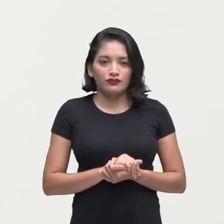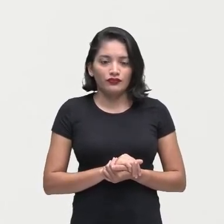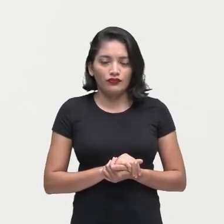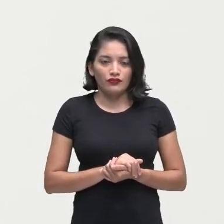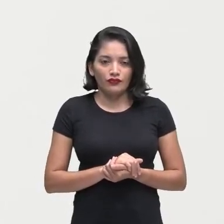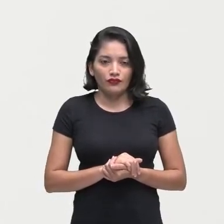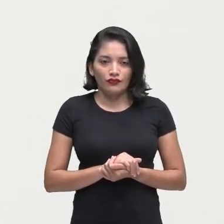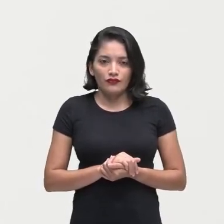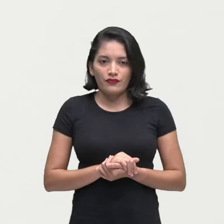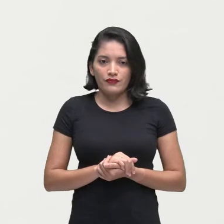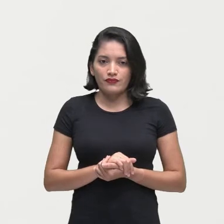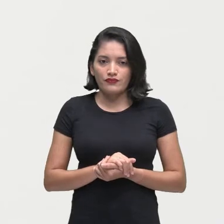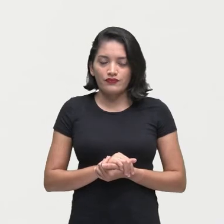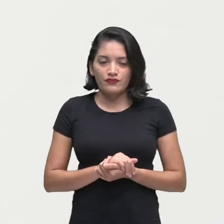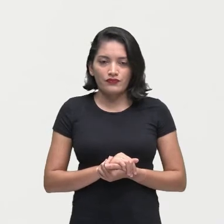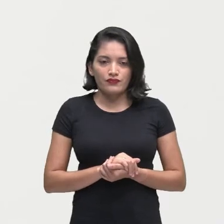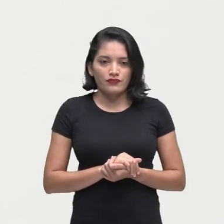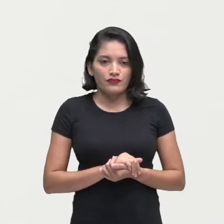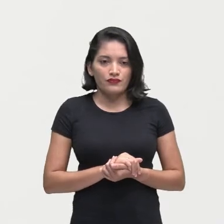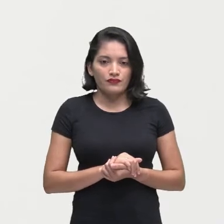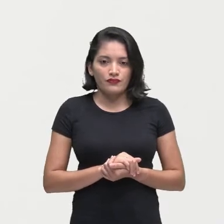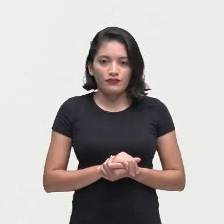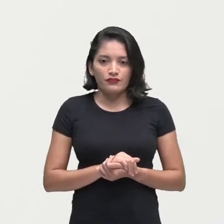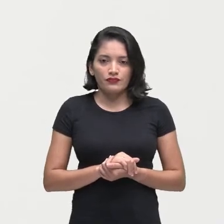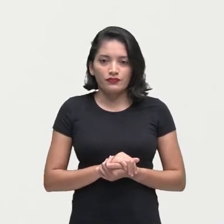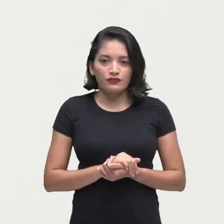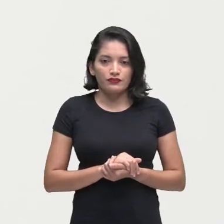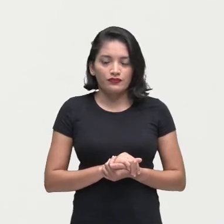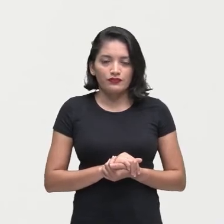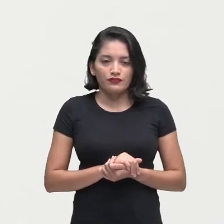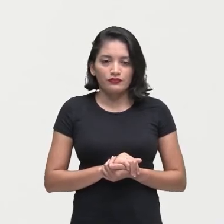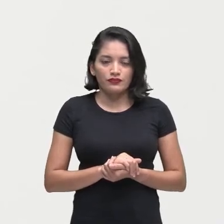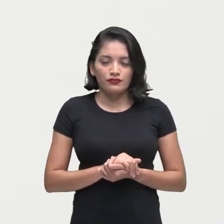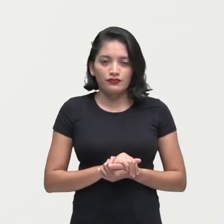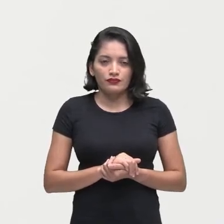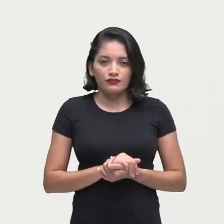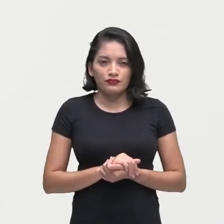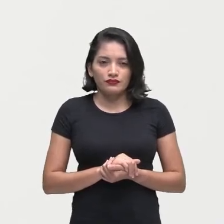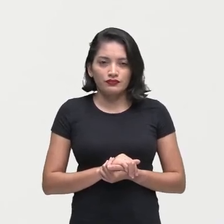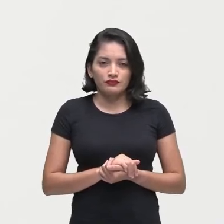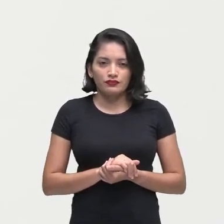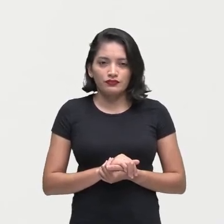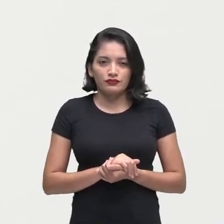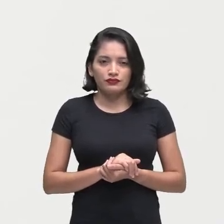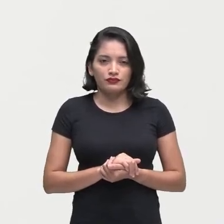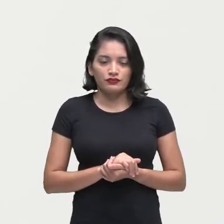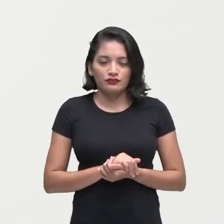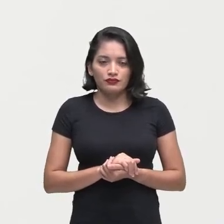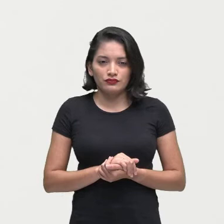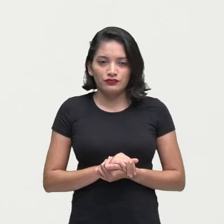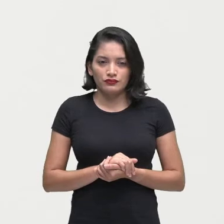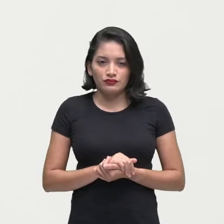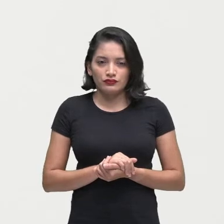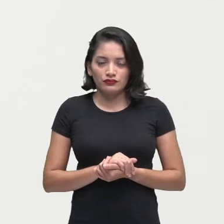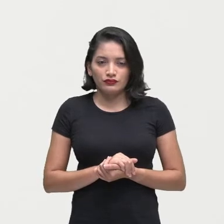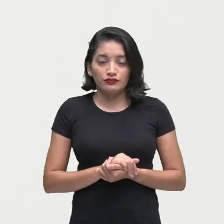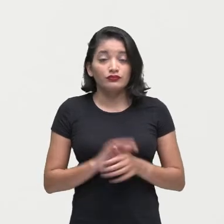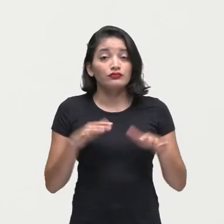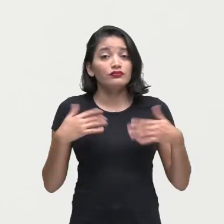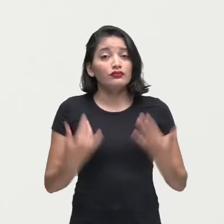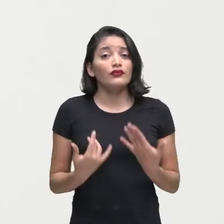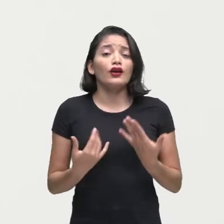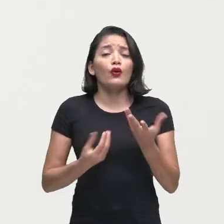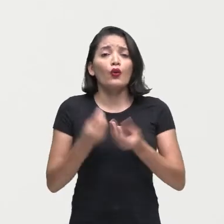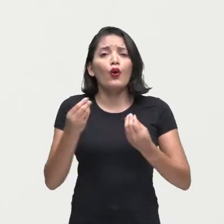we are we are they are the air então a